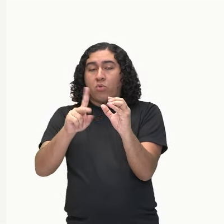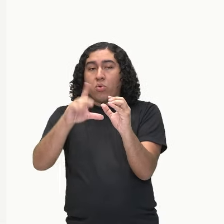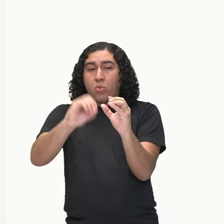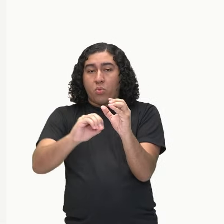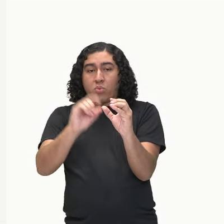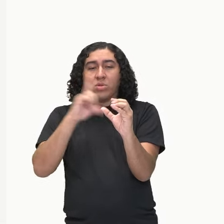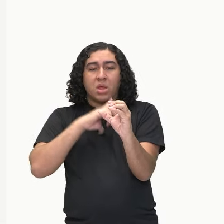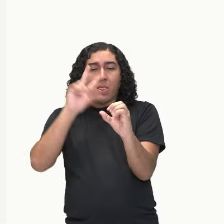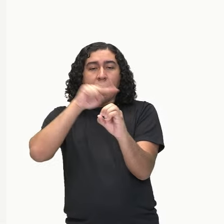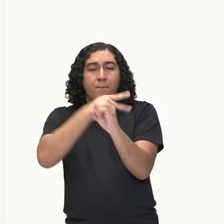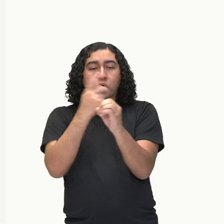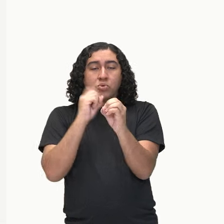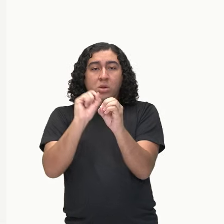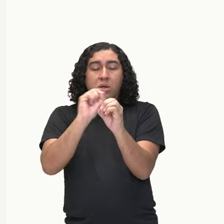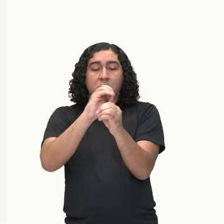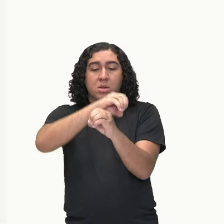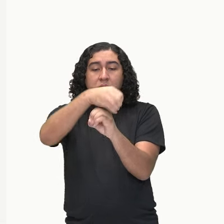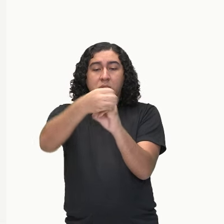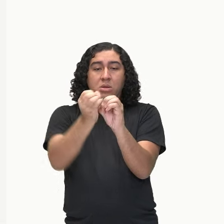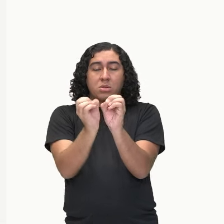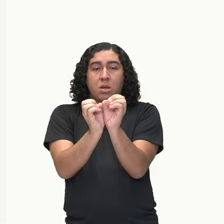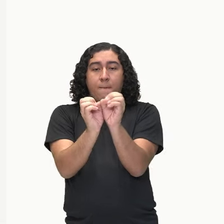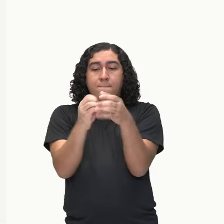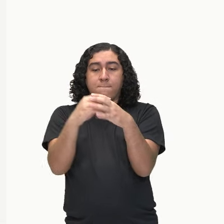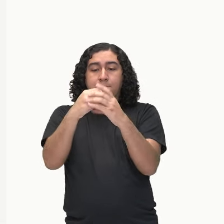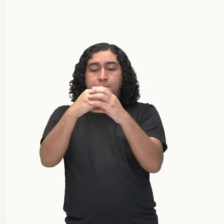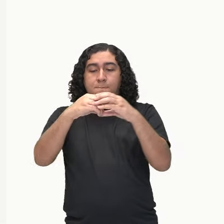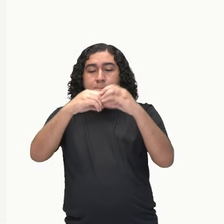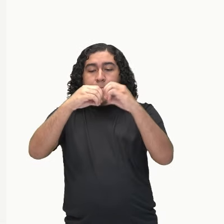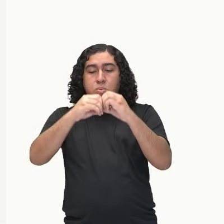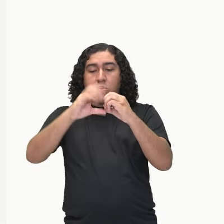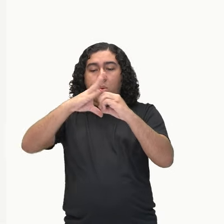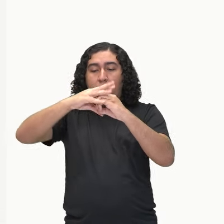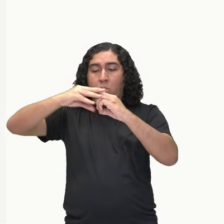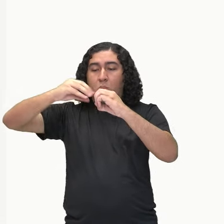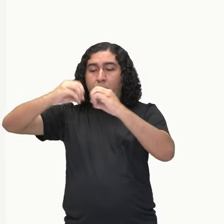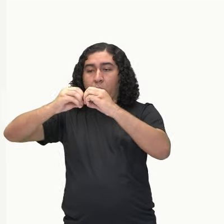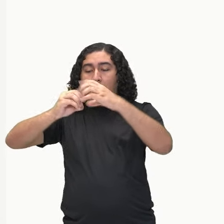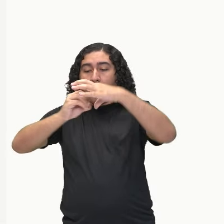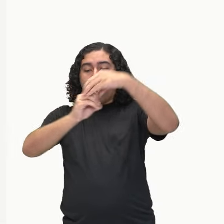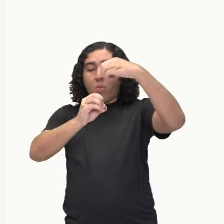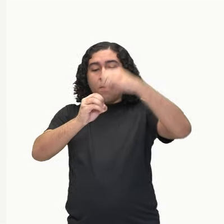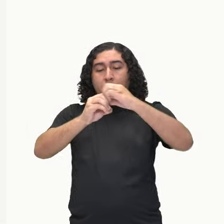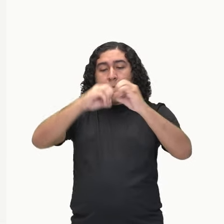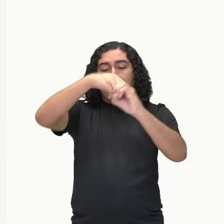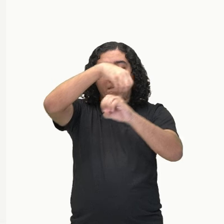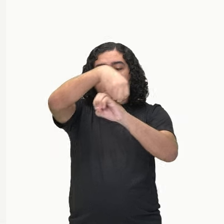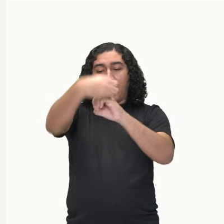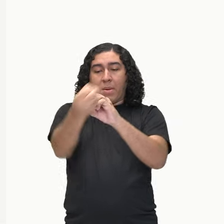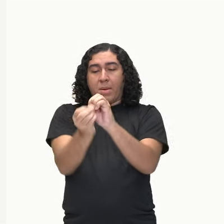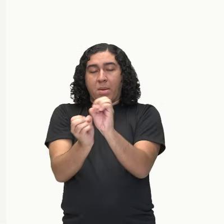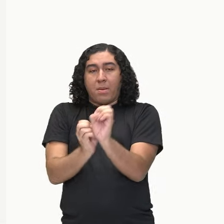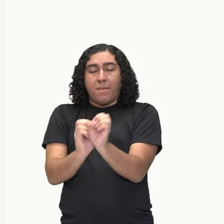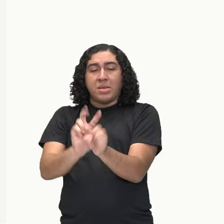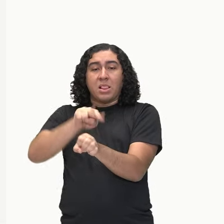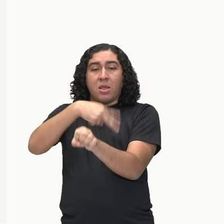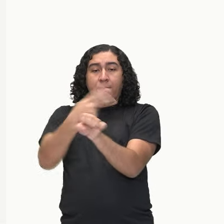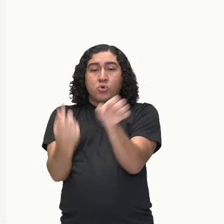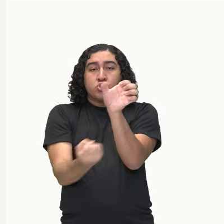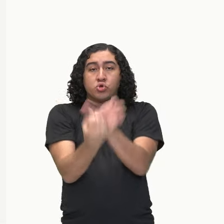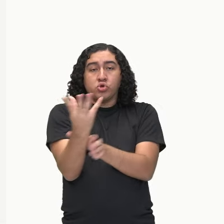vai ter uma formação embrionária, onde vai se formar um indivíduo que vai ter um estágio larval, um estágio juvenil